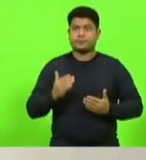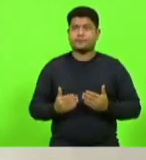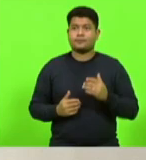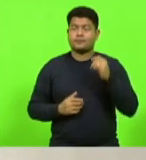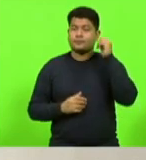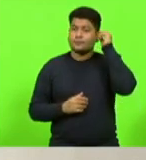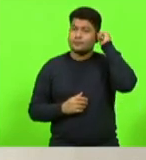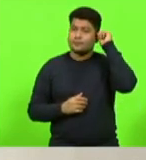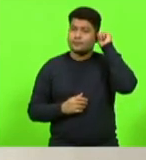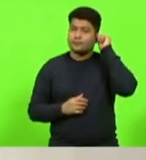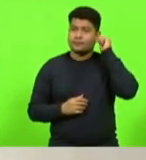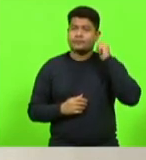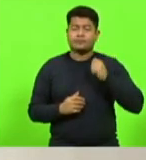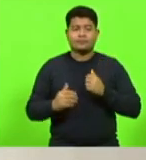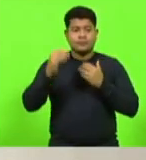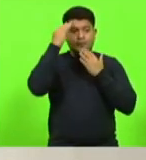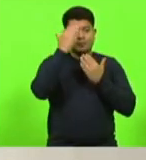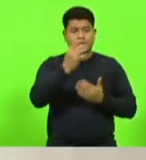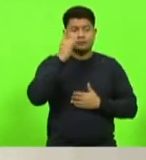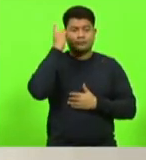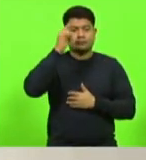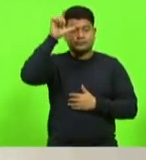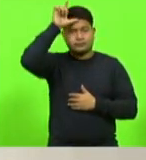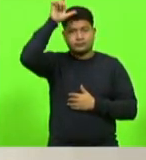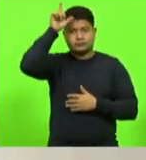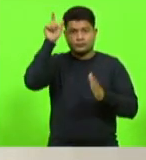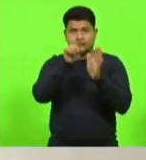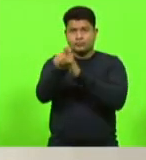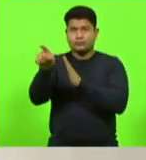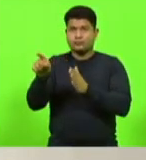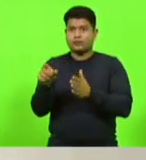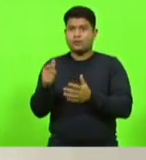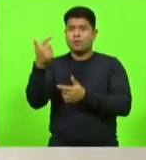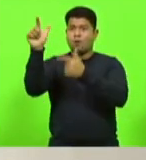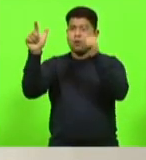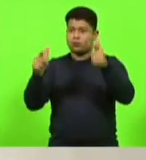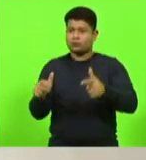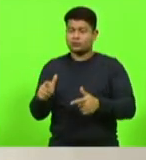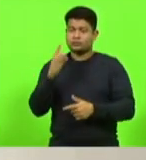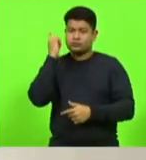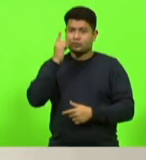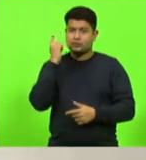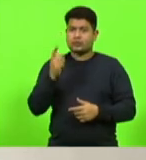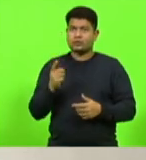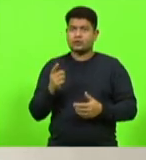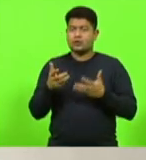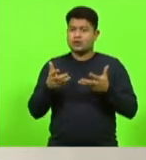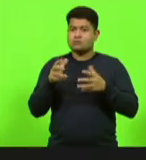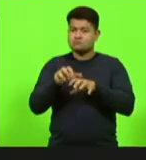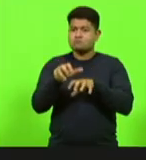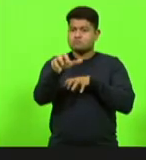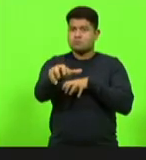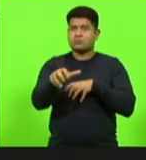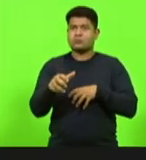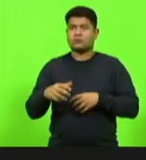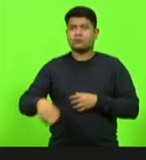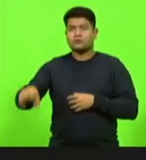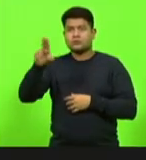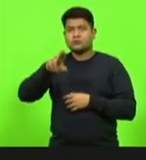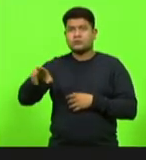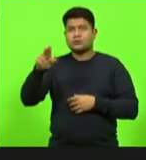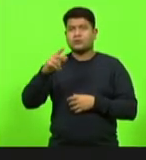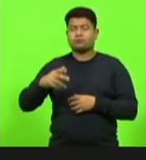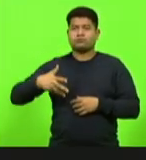Obrigado, deputado Sargento Lima. Eu pergunto se, eventualmente, algum deputado, na forma virtual, gostaria de fazer uso da palavra.